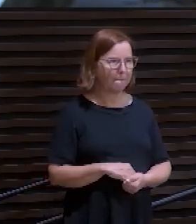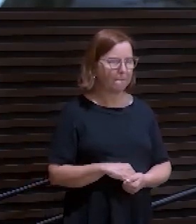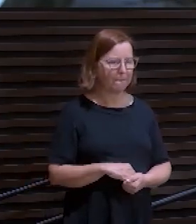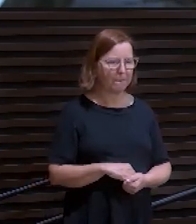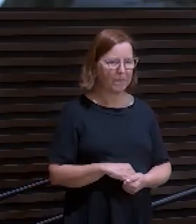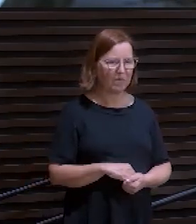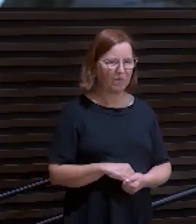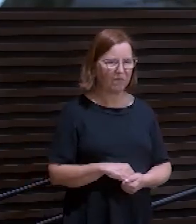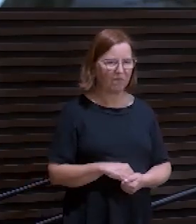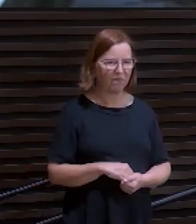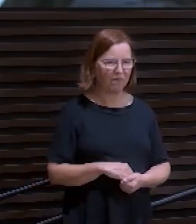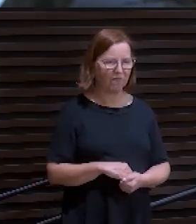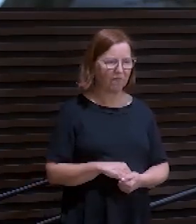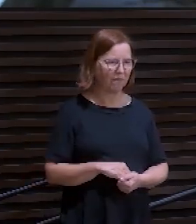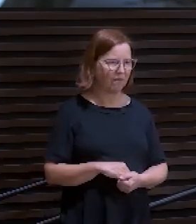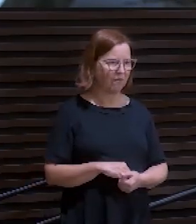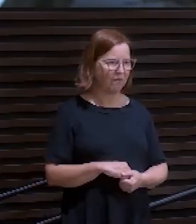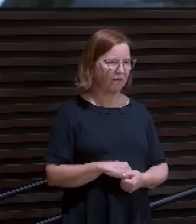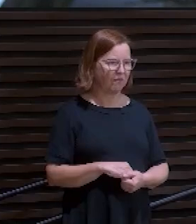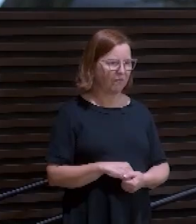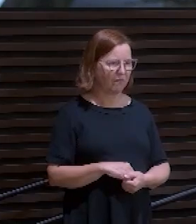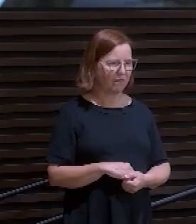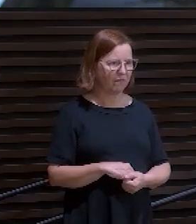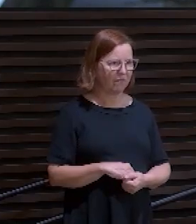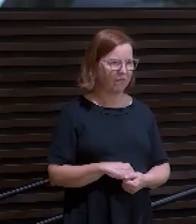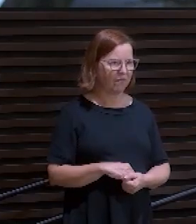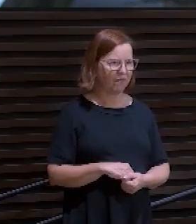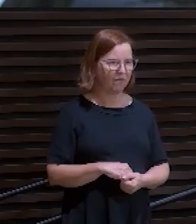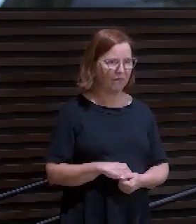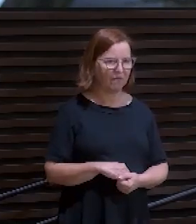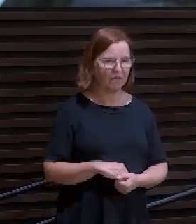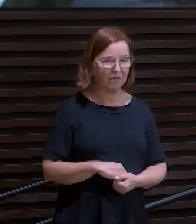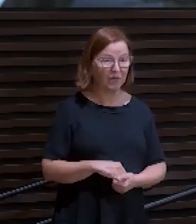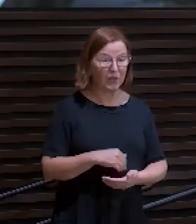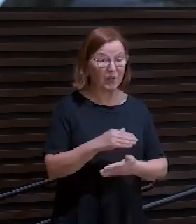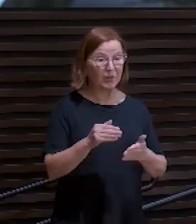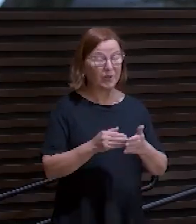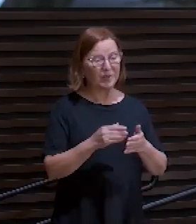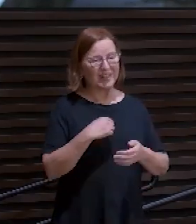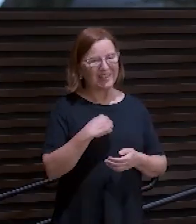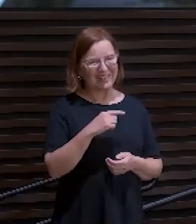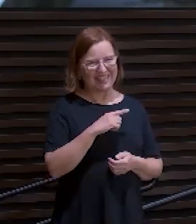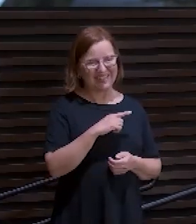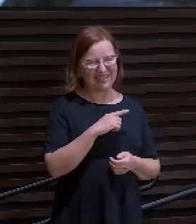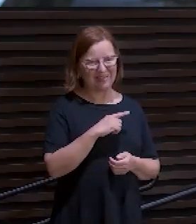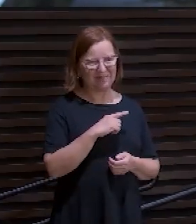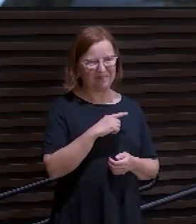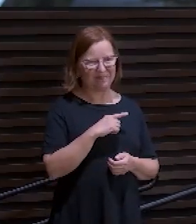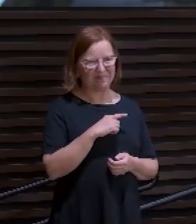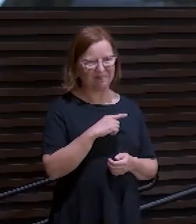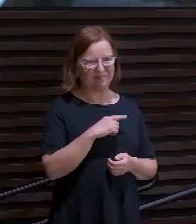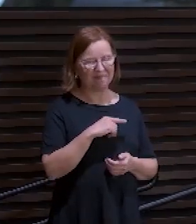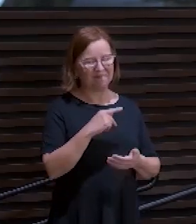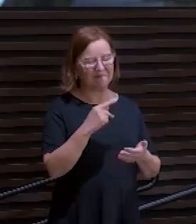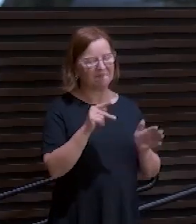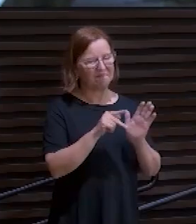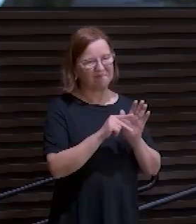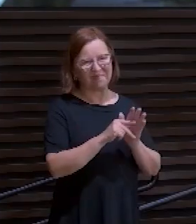Ele terminou de falar. Ele disse, tudo que eu tenho é de vocês.